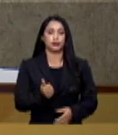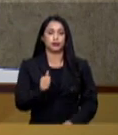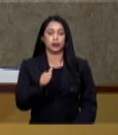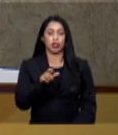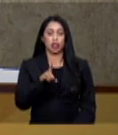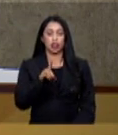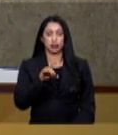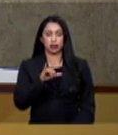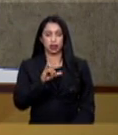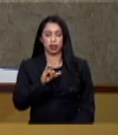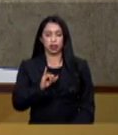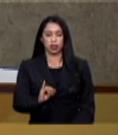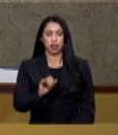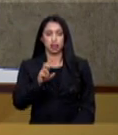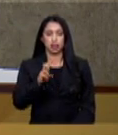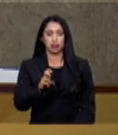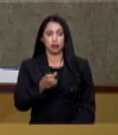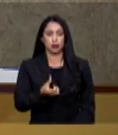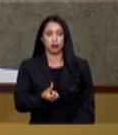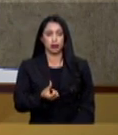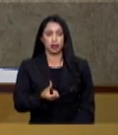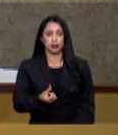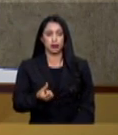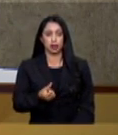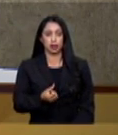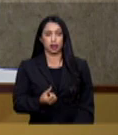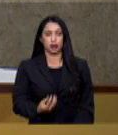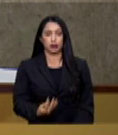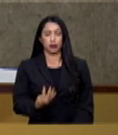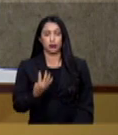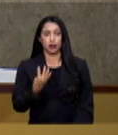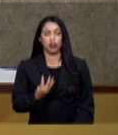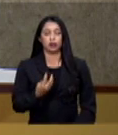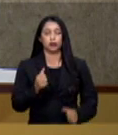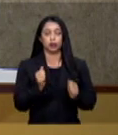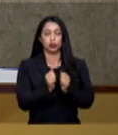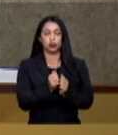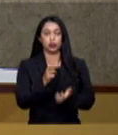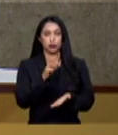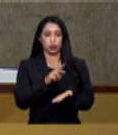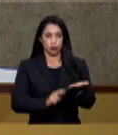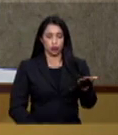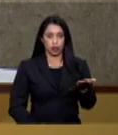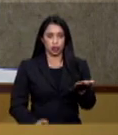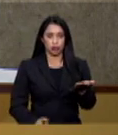de inconstitucionalidade 5664 nos termos do voto do relator,